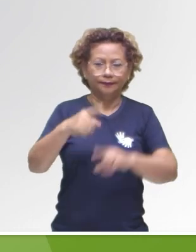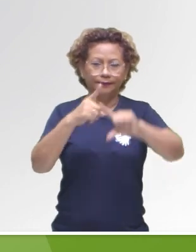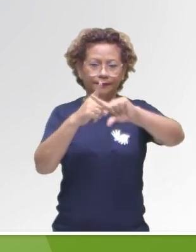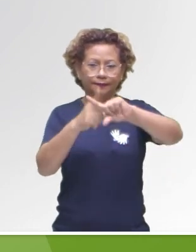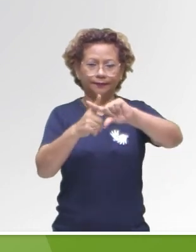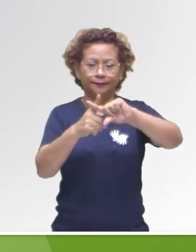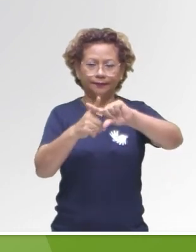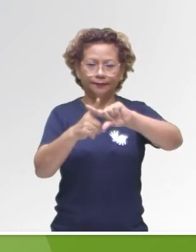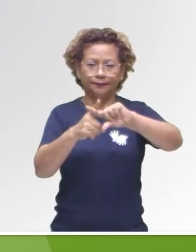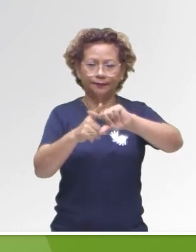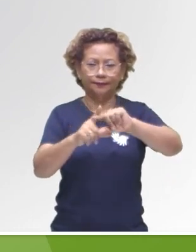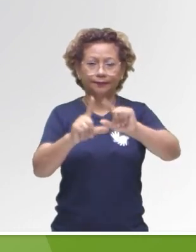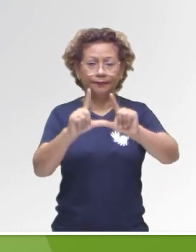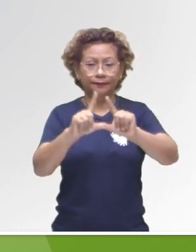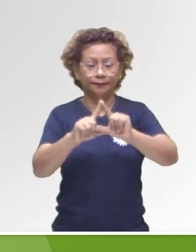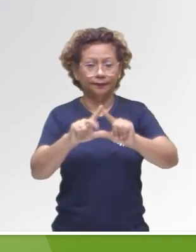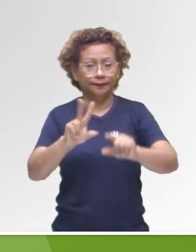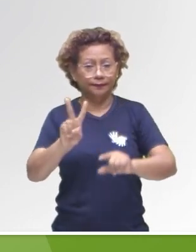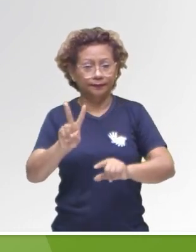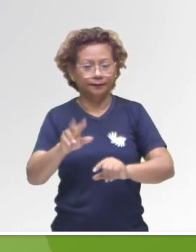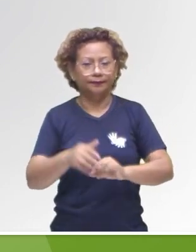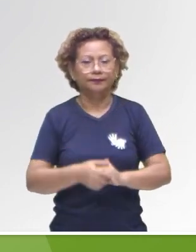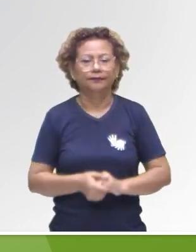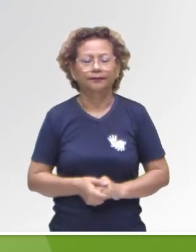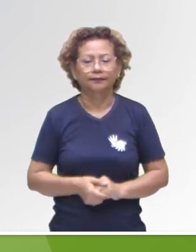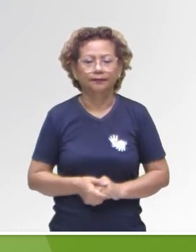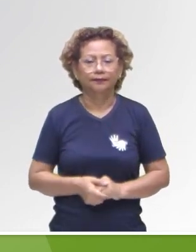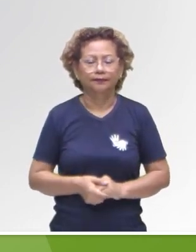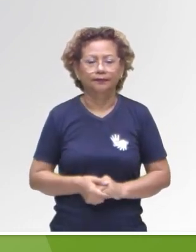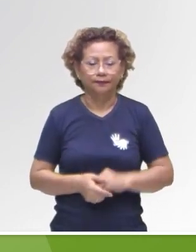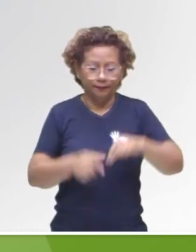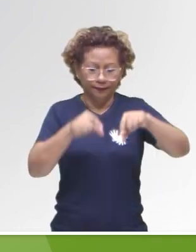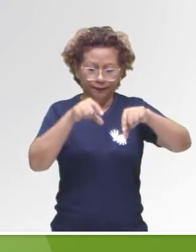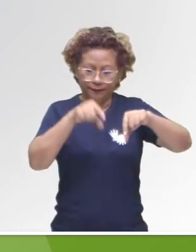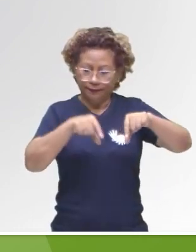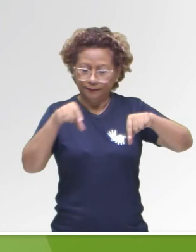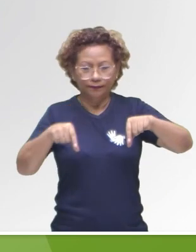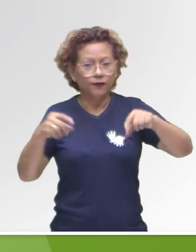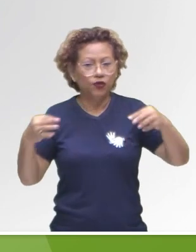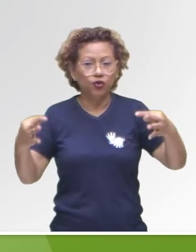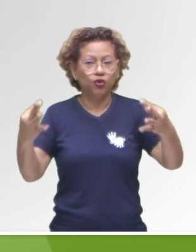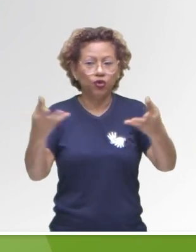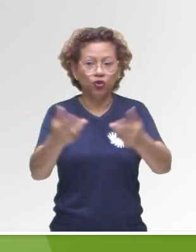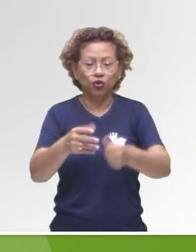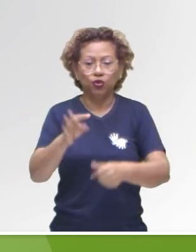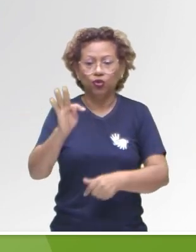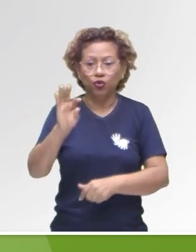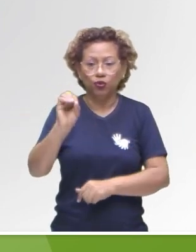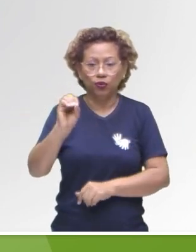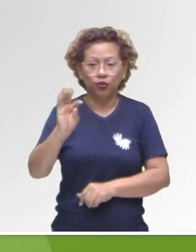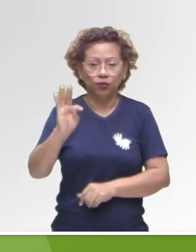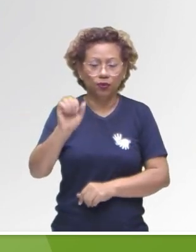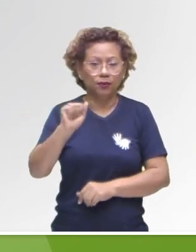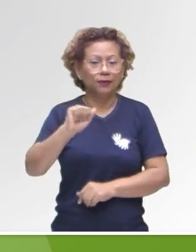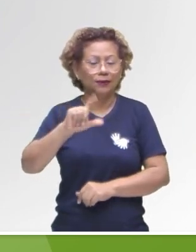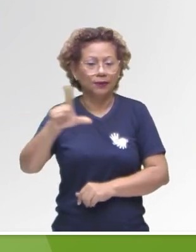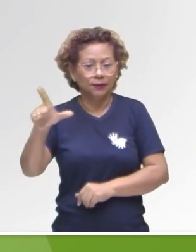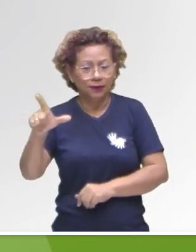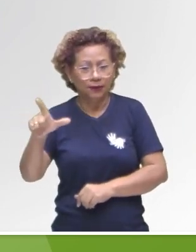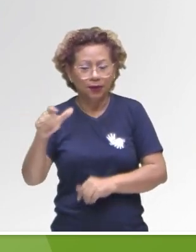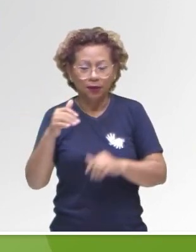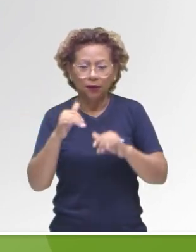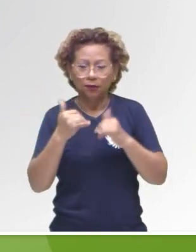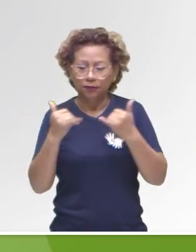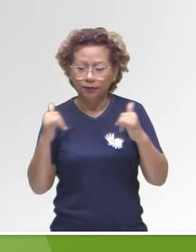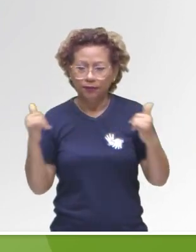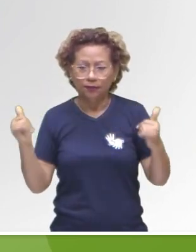de potencial total. Então, a carga total do circuito, que